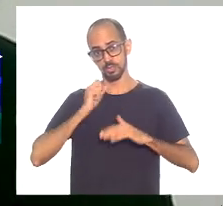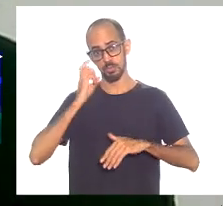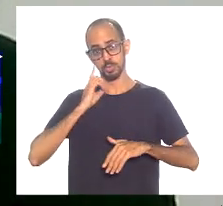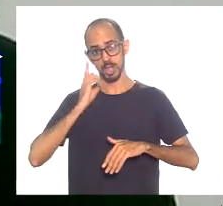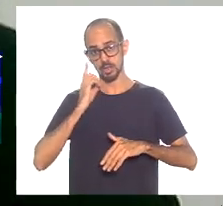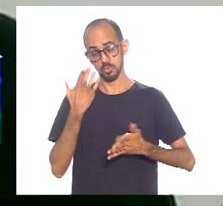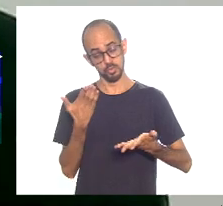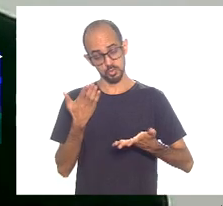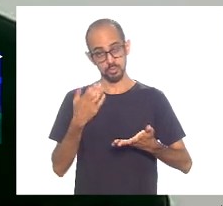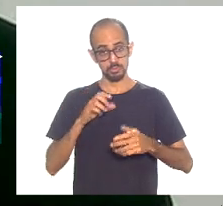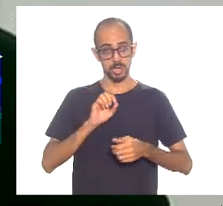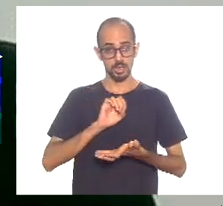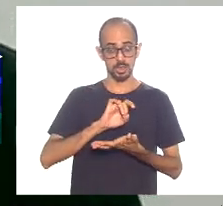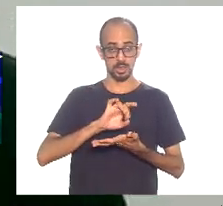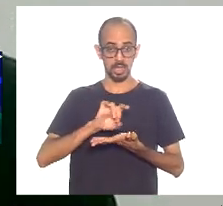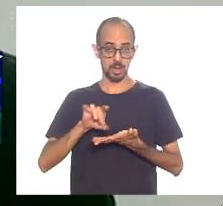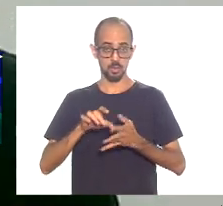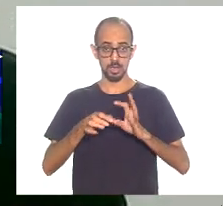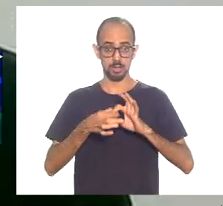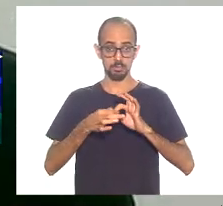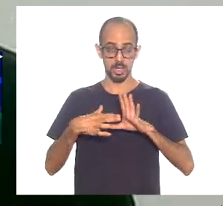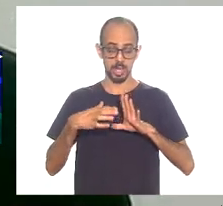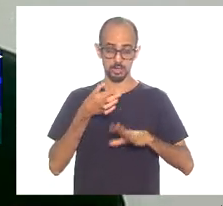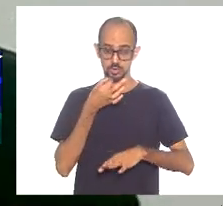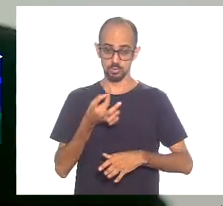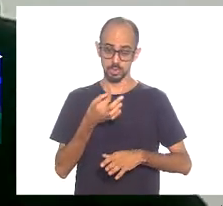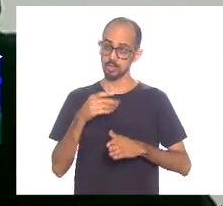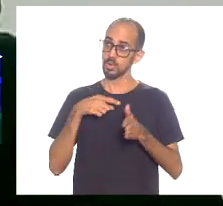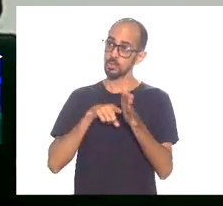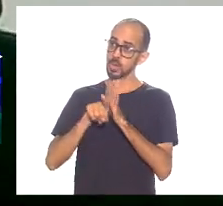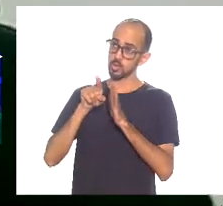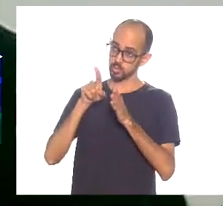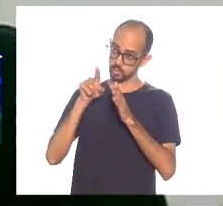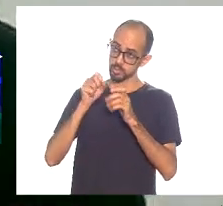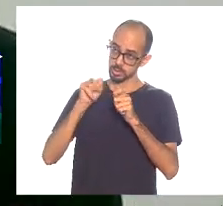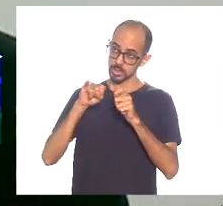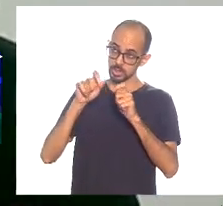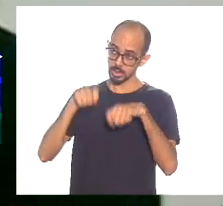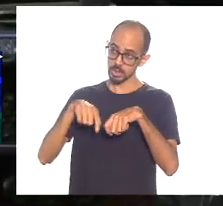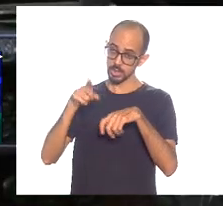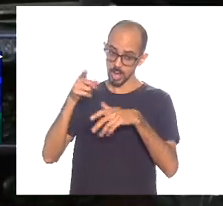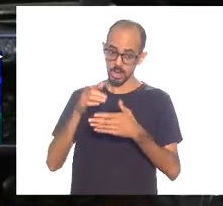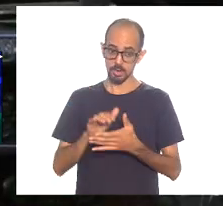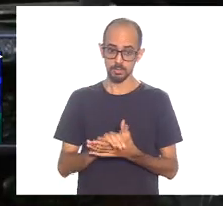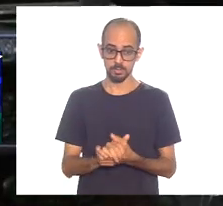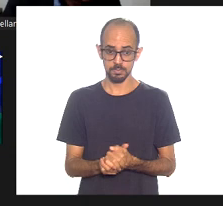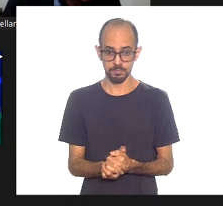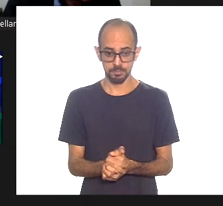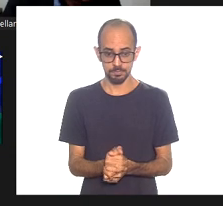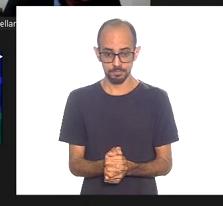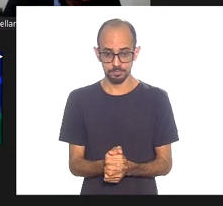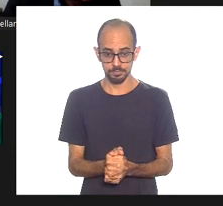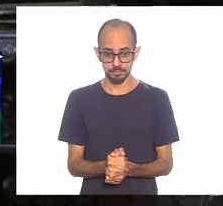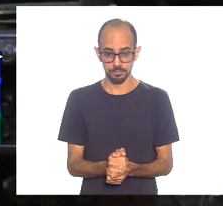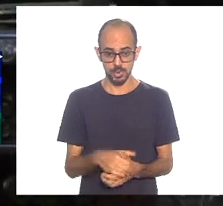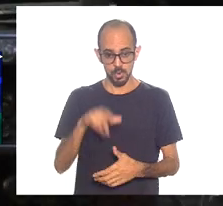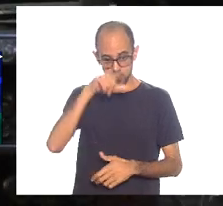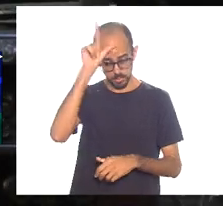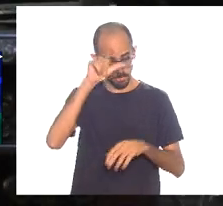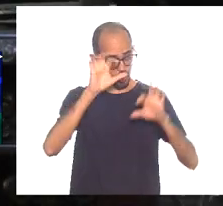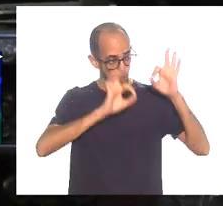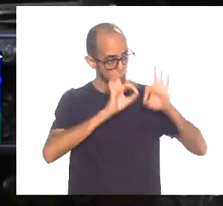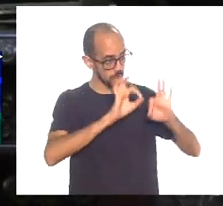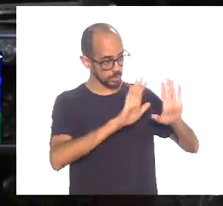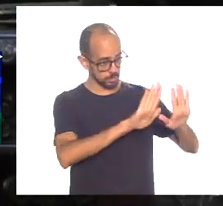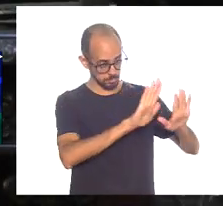fazer o seu caminho eu fiz essa questão de óleo uma pergunta a vossa excelência é possível meter bem só Presidente já já